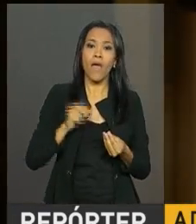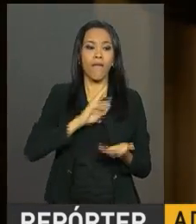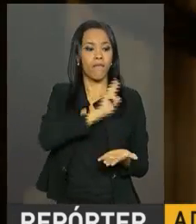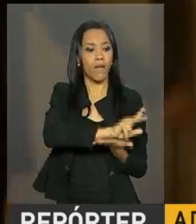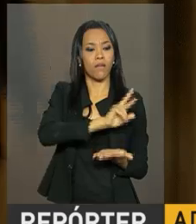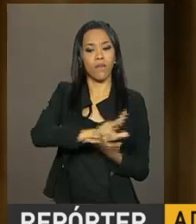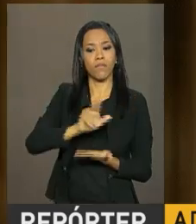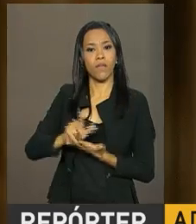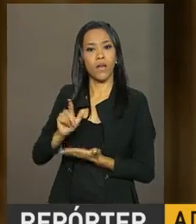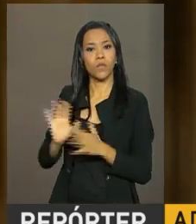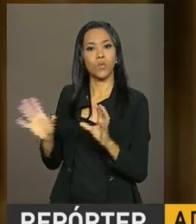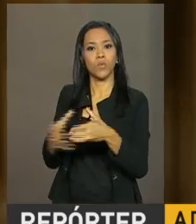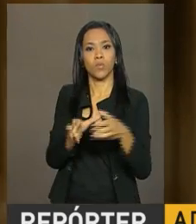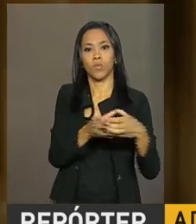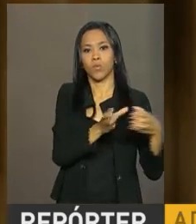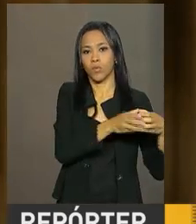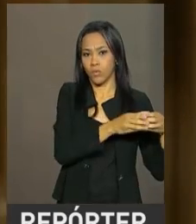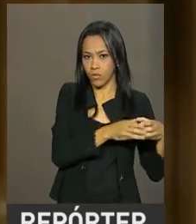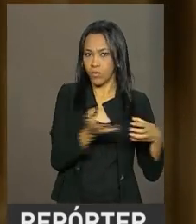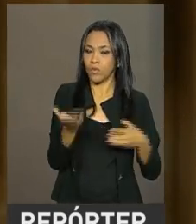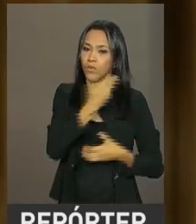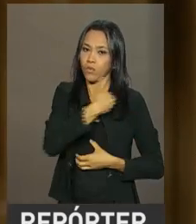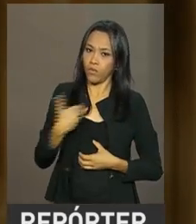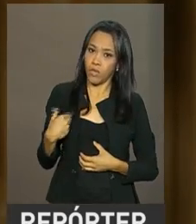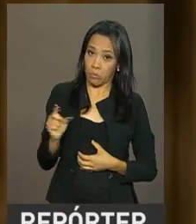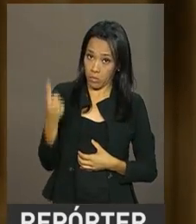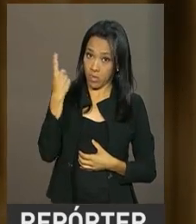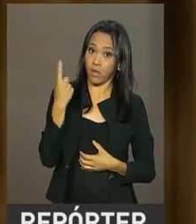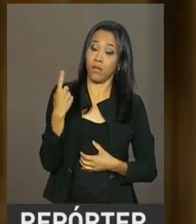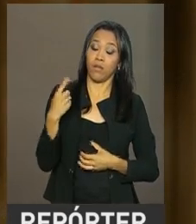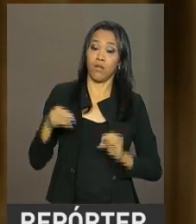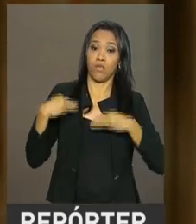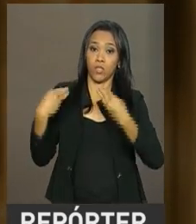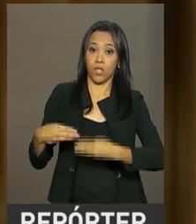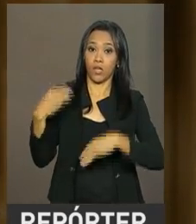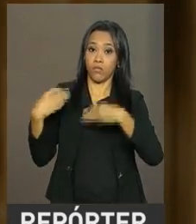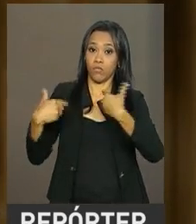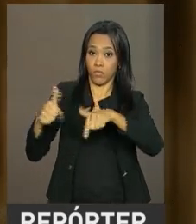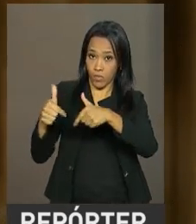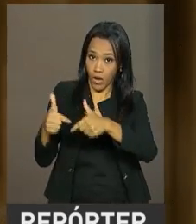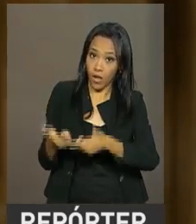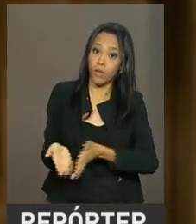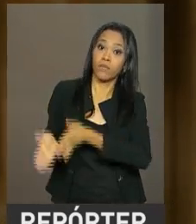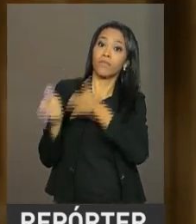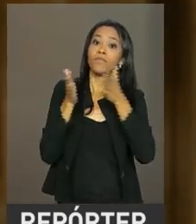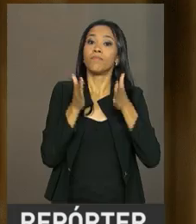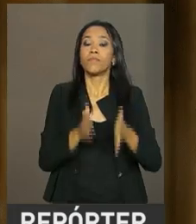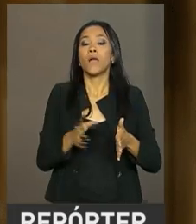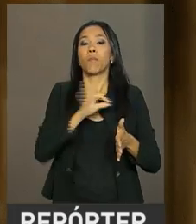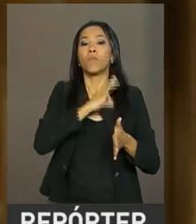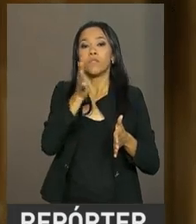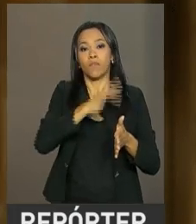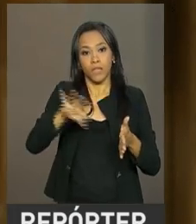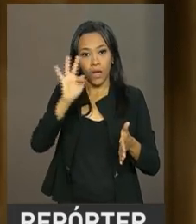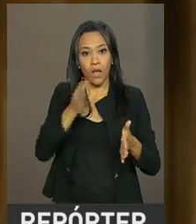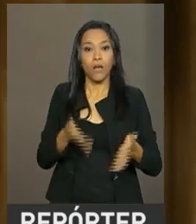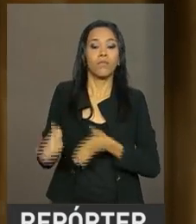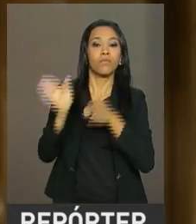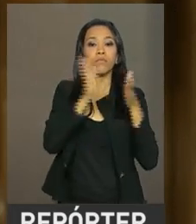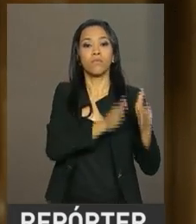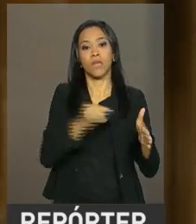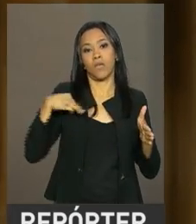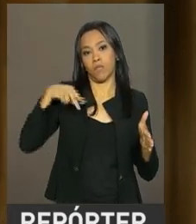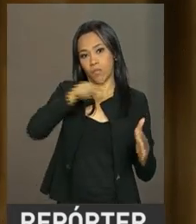públicos inclui o Ministério do Trabalho que é quem faz efetivamente a fiscalização mas também Polícia Federal também Ministério